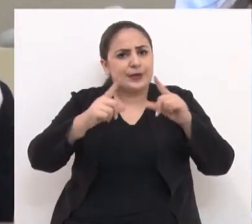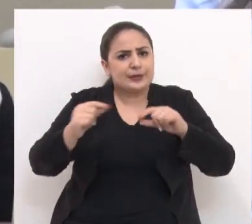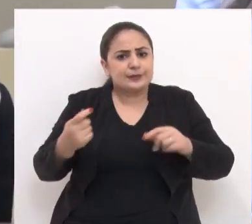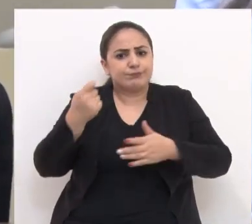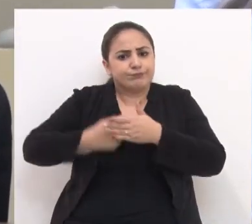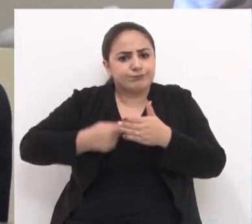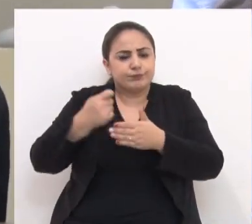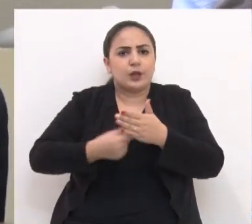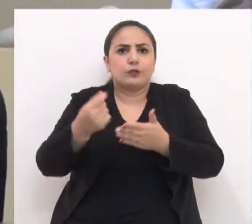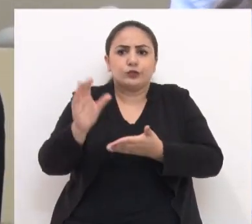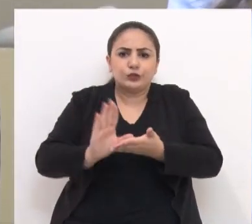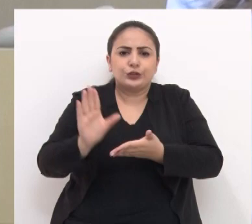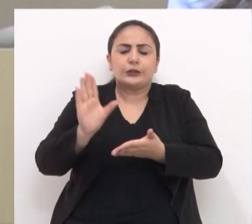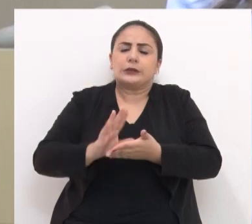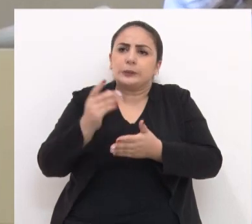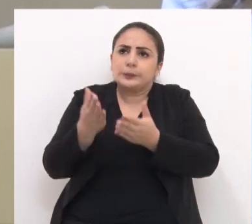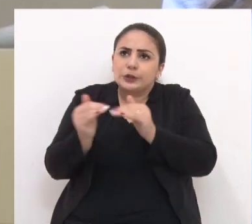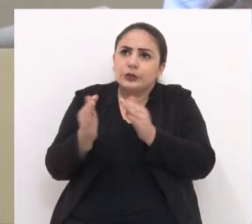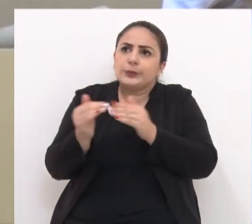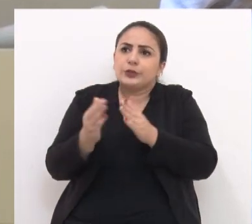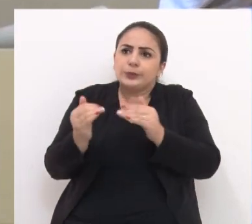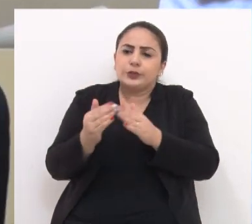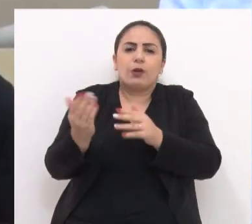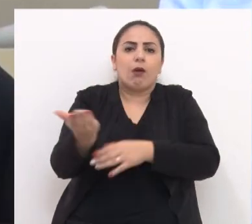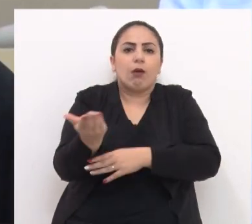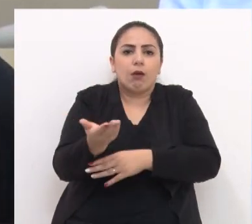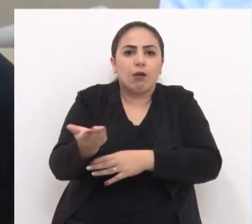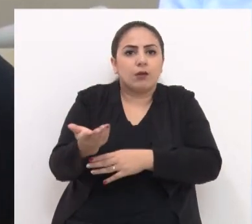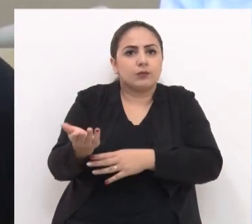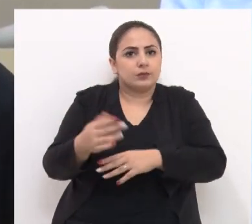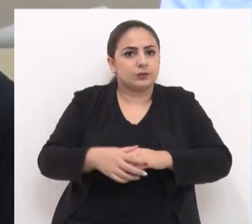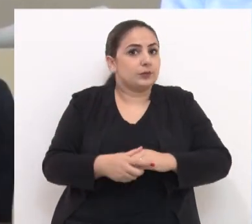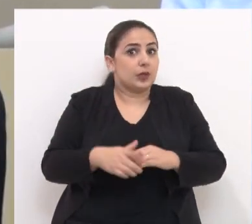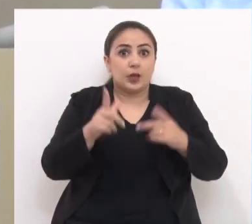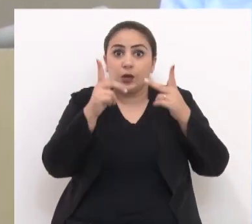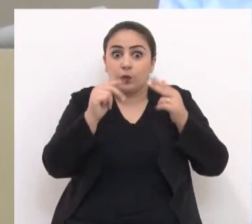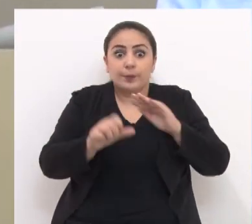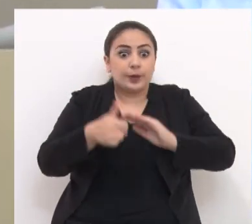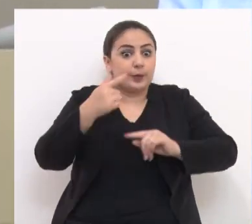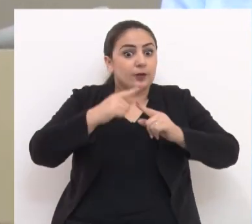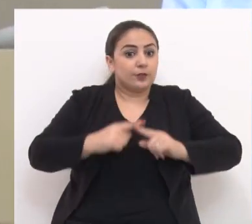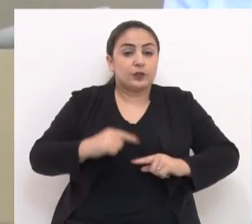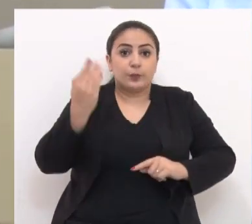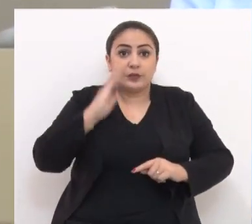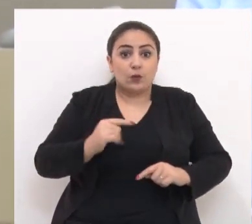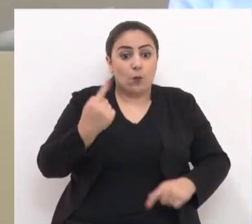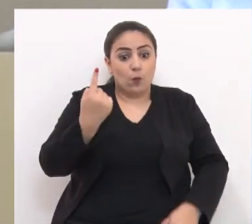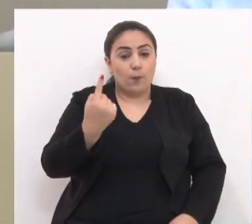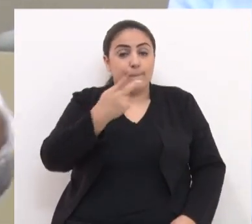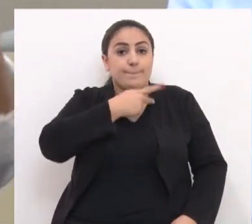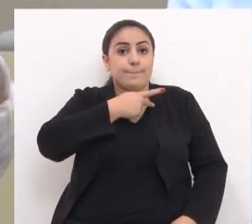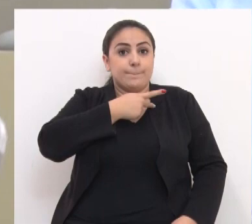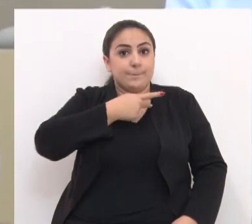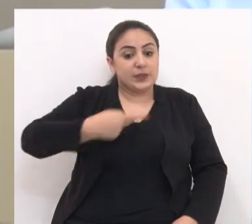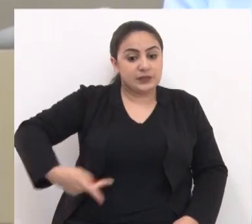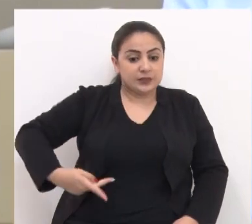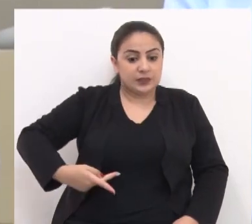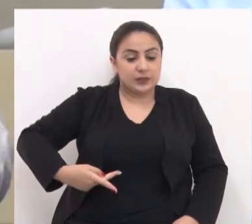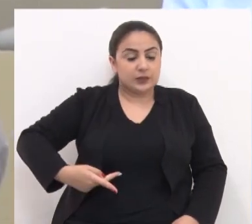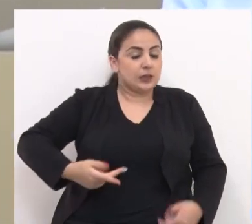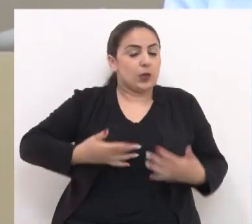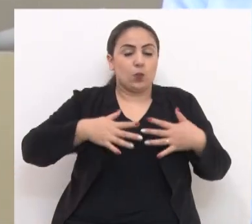Brasília em busca de migalha, de chapéu na mão, o governador a mesma coisa. Bom, pela primeira vez na história do Brasil, um